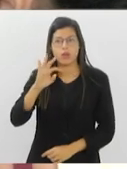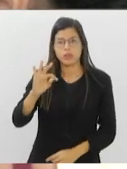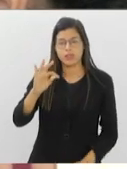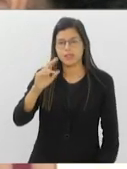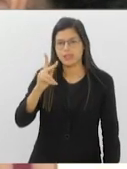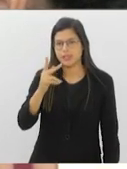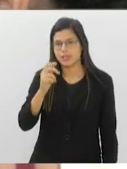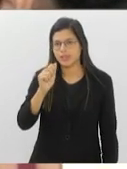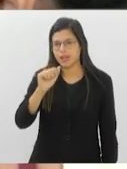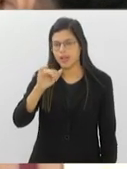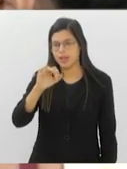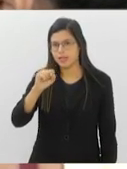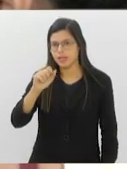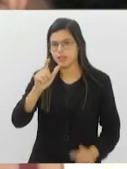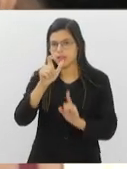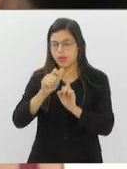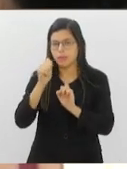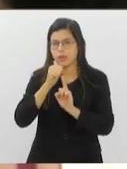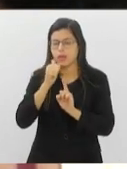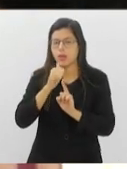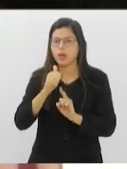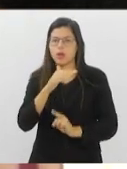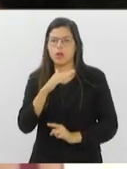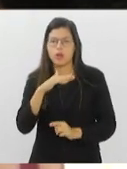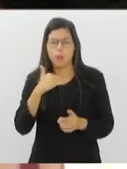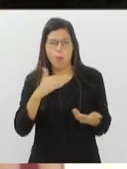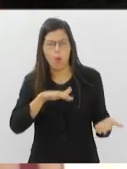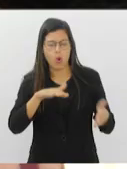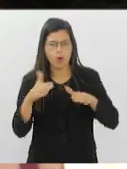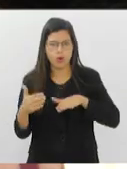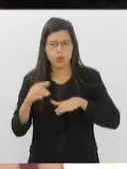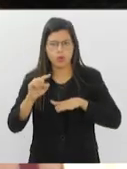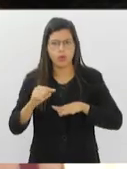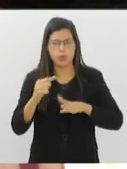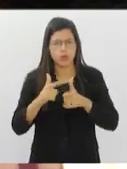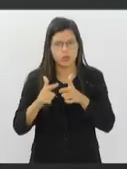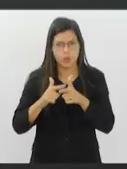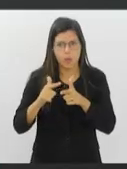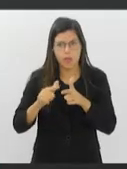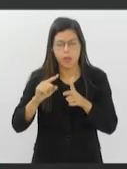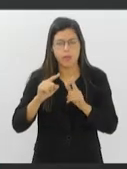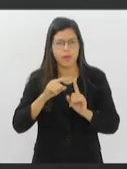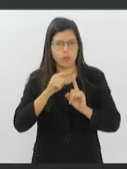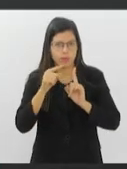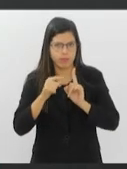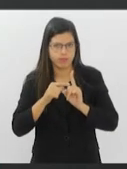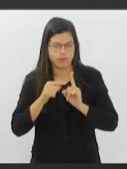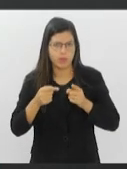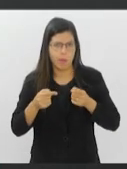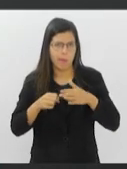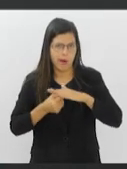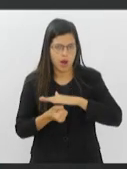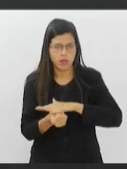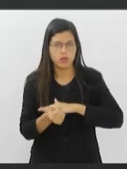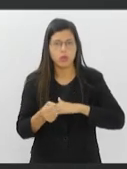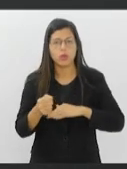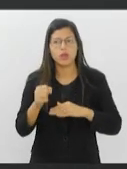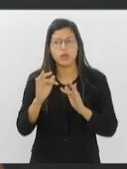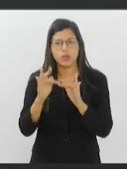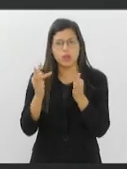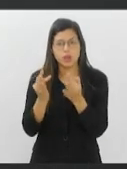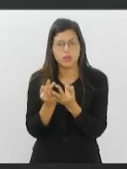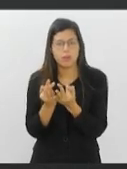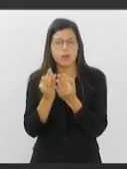após complicações durante o parto e a família custou a conseguir o prontuário, segundo a presidente do coletivo Axé em